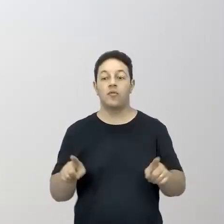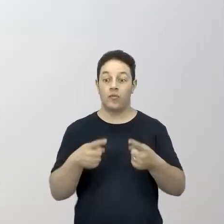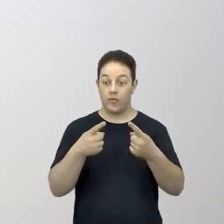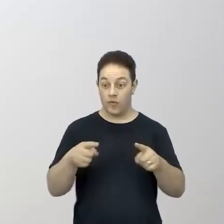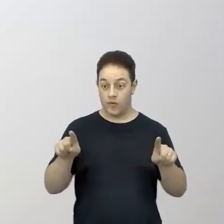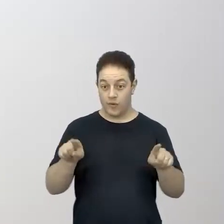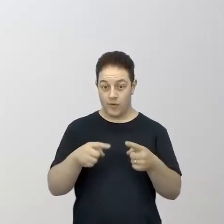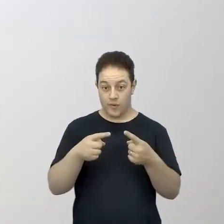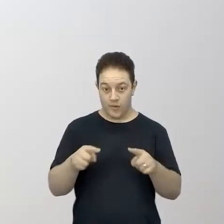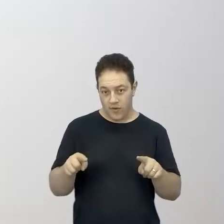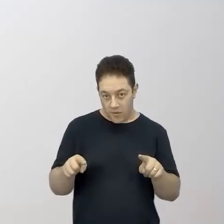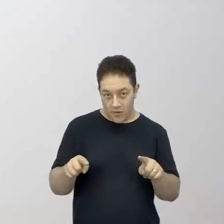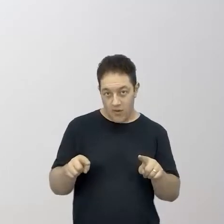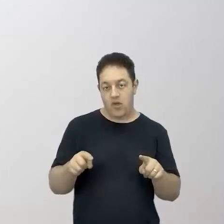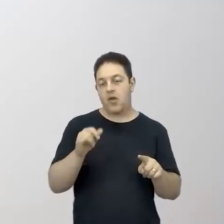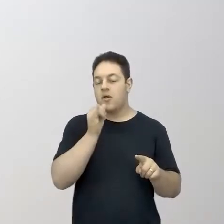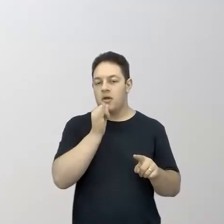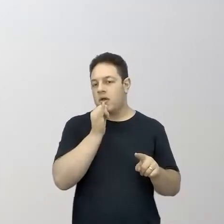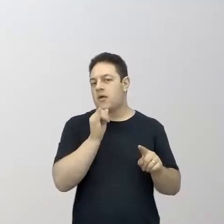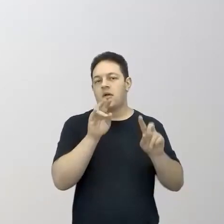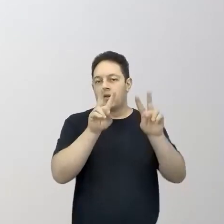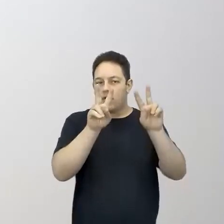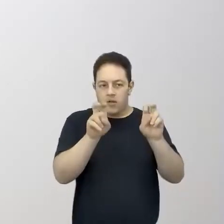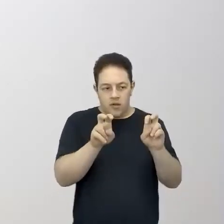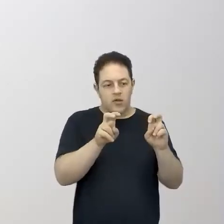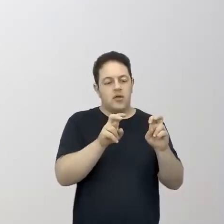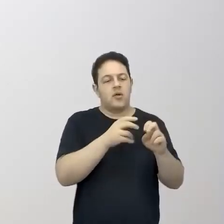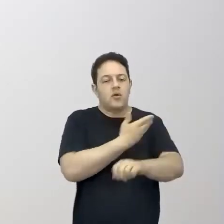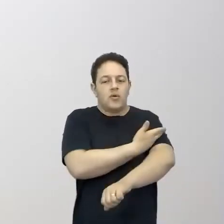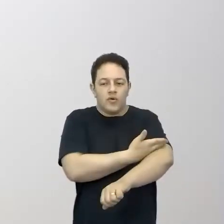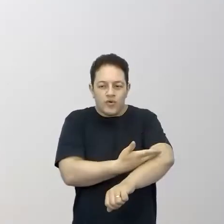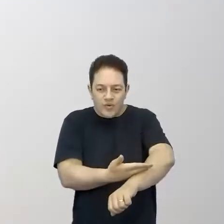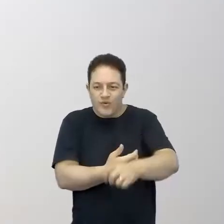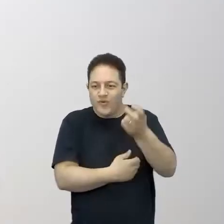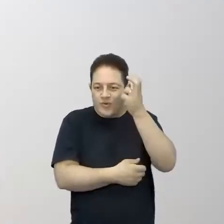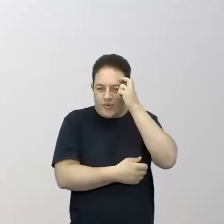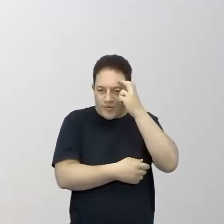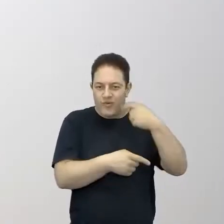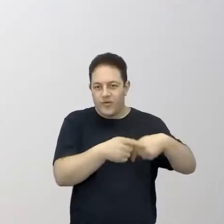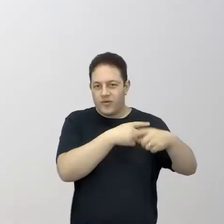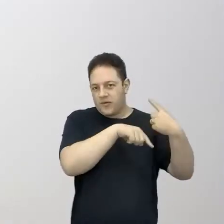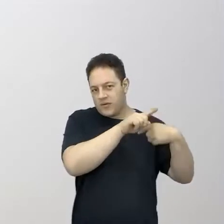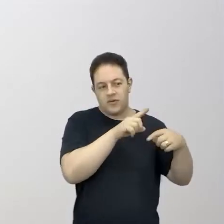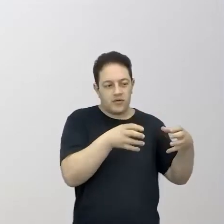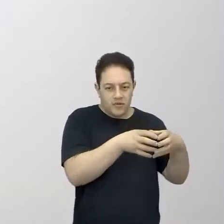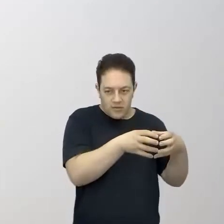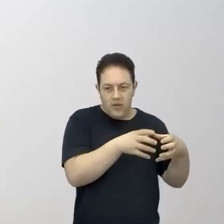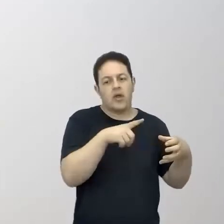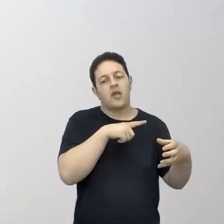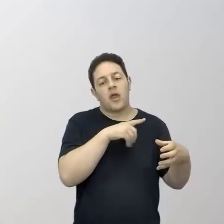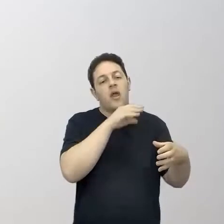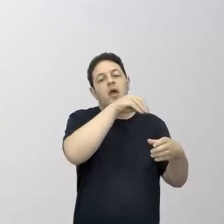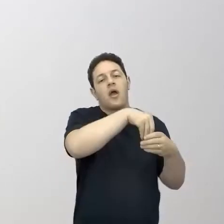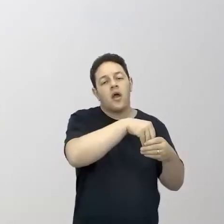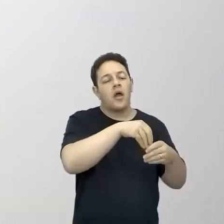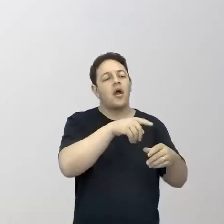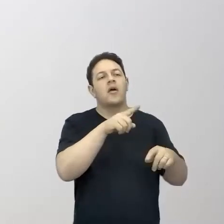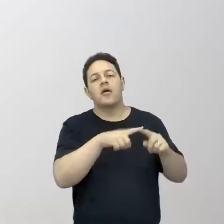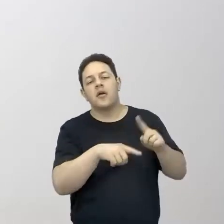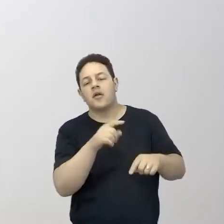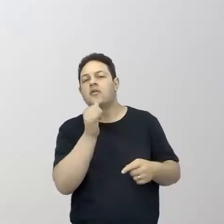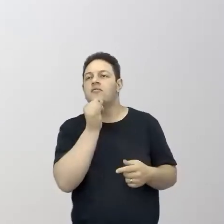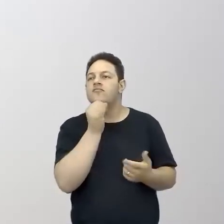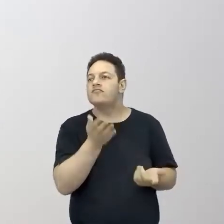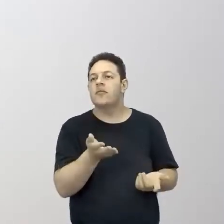exemplo, dentro de uma determinada tradição, nós temos então o quê? Um determinado material. No caso